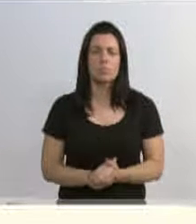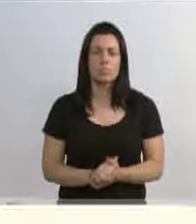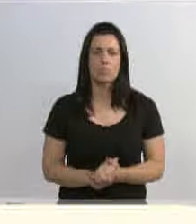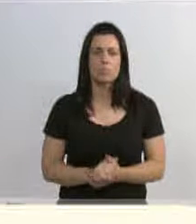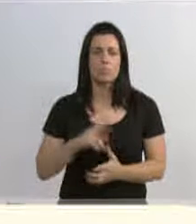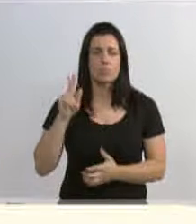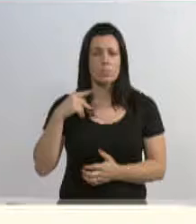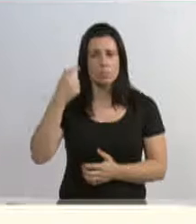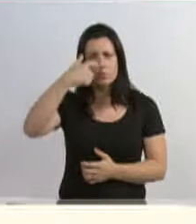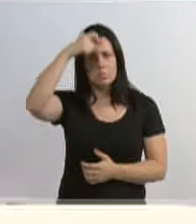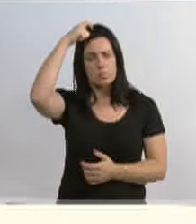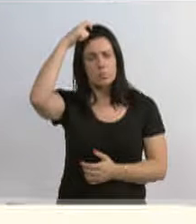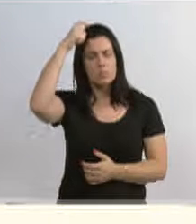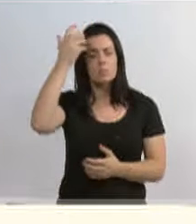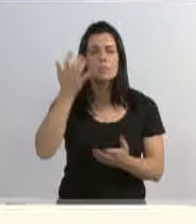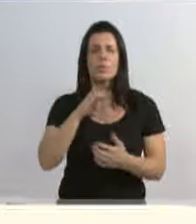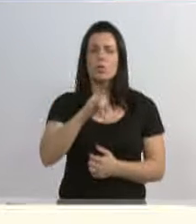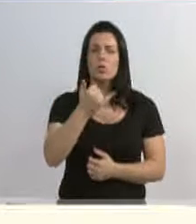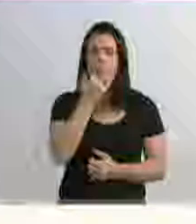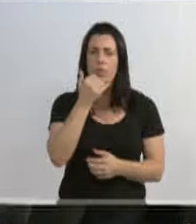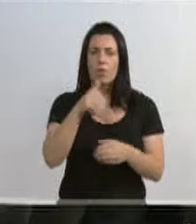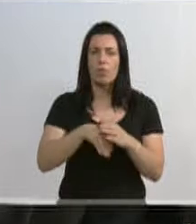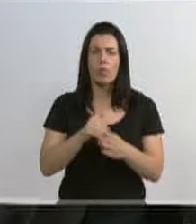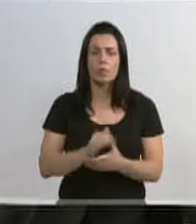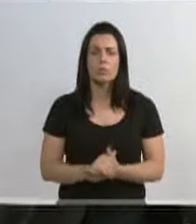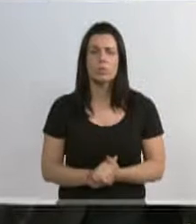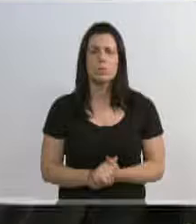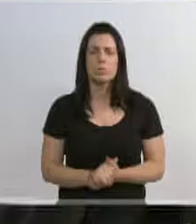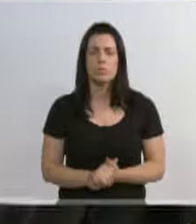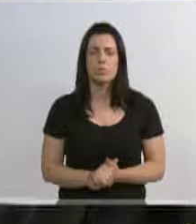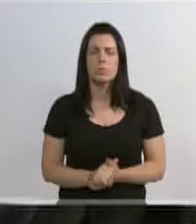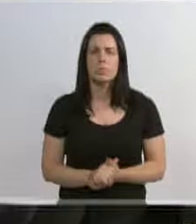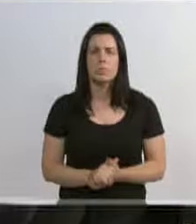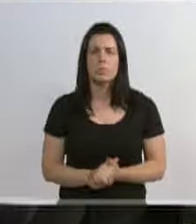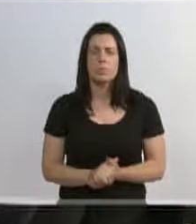Vereador Adriano Pereira deseja justificar o voto.